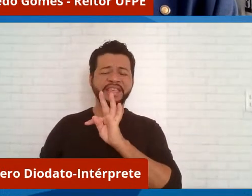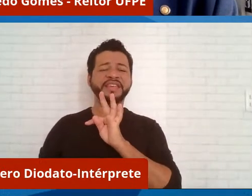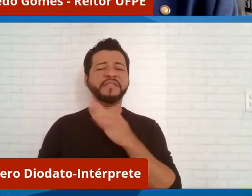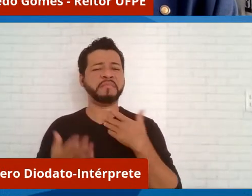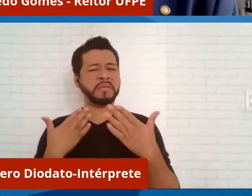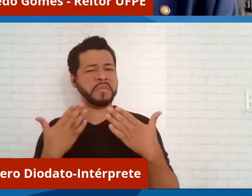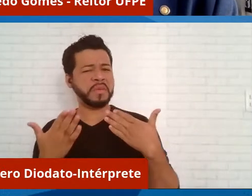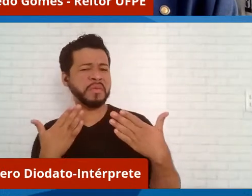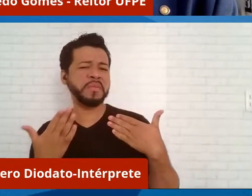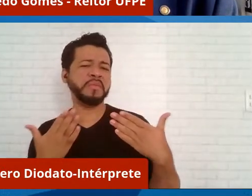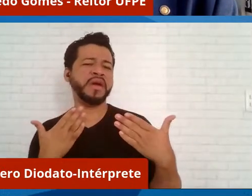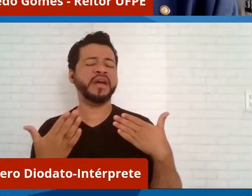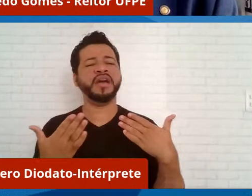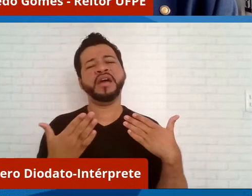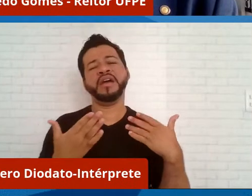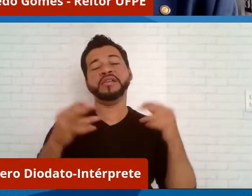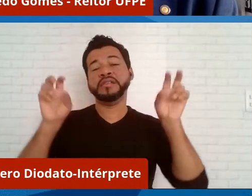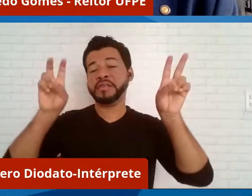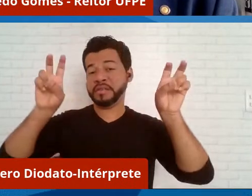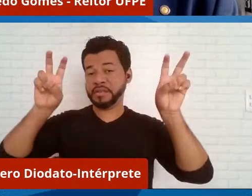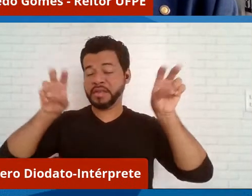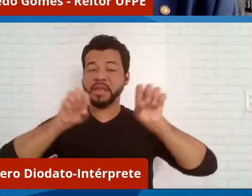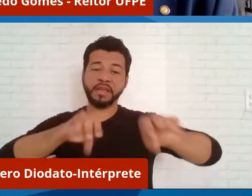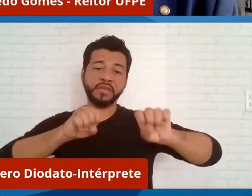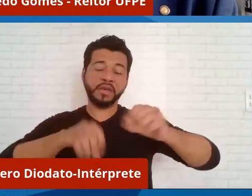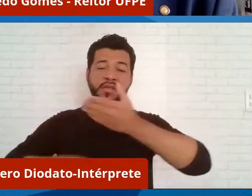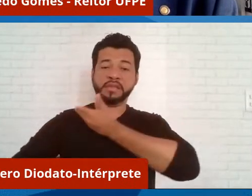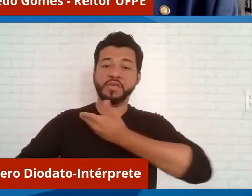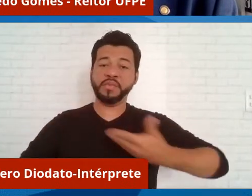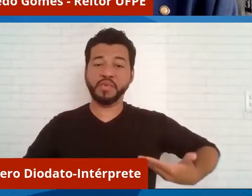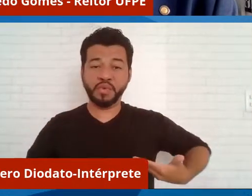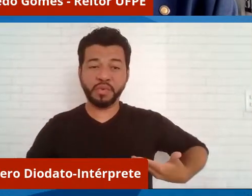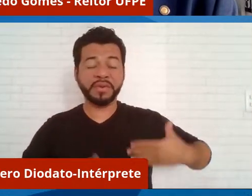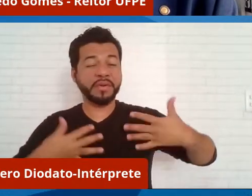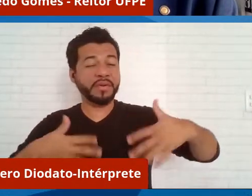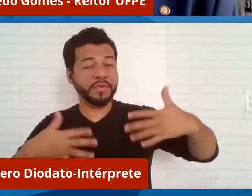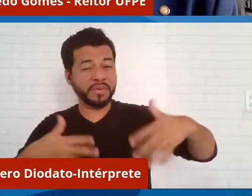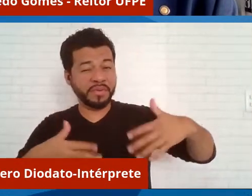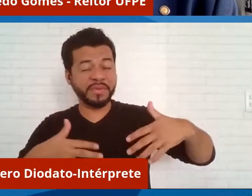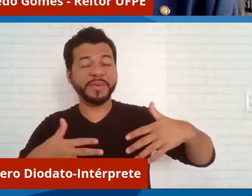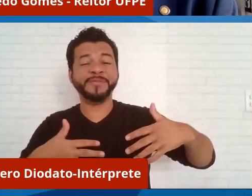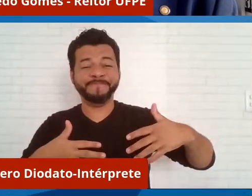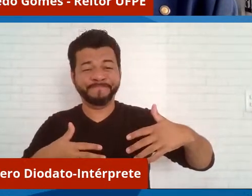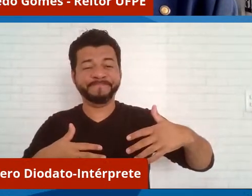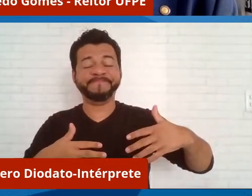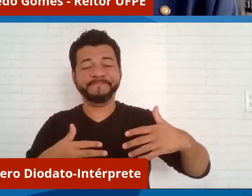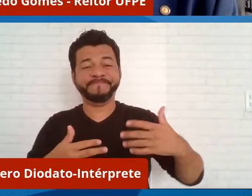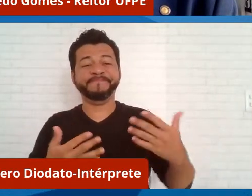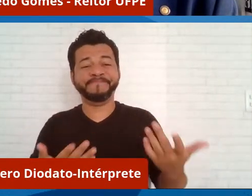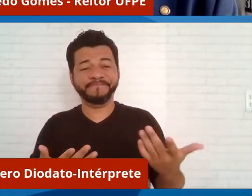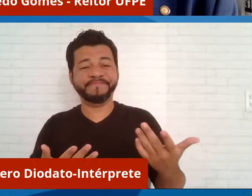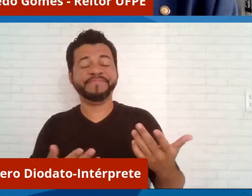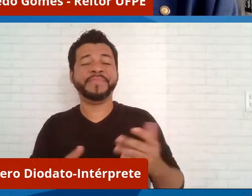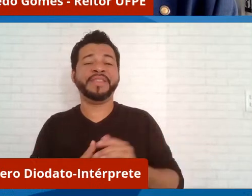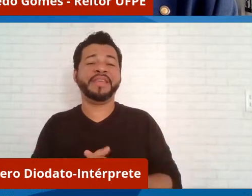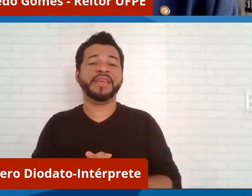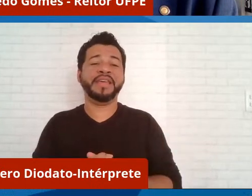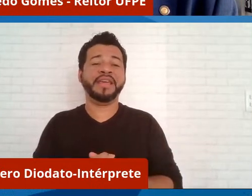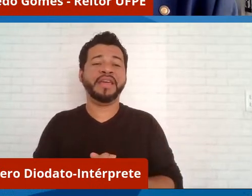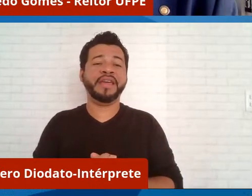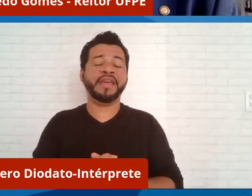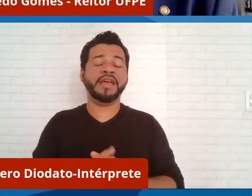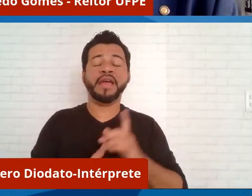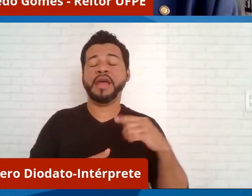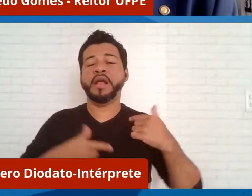gente sobre a educação pública em risco, as pautas e os desafios para a militância nas lutas